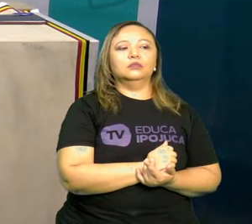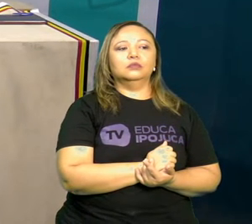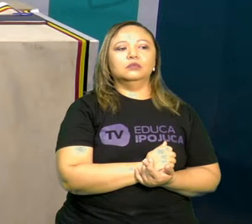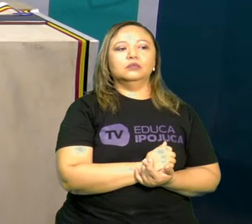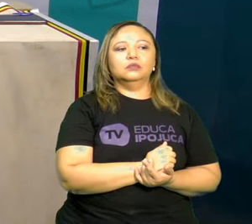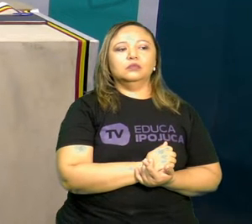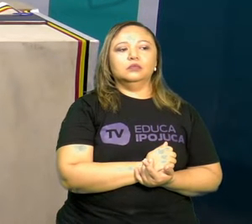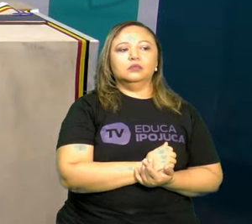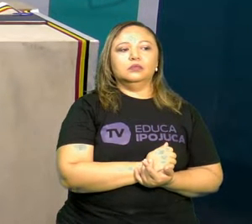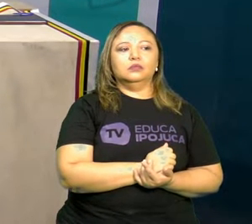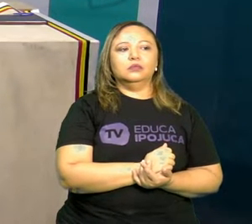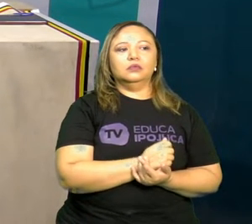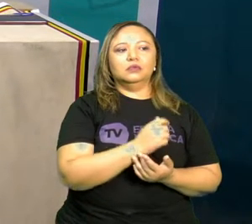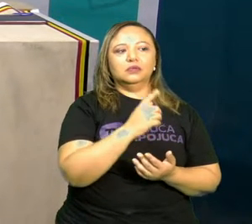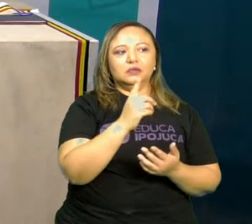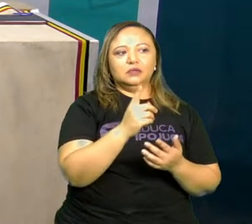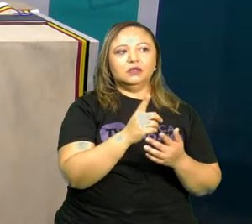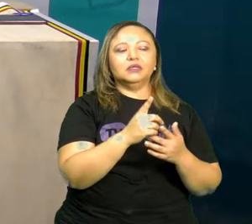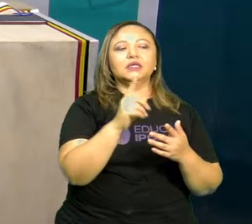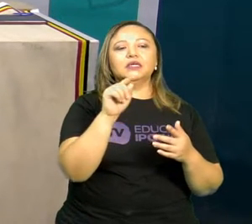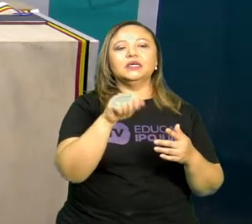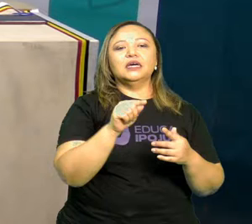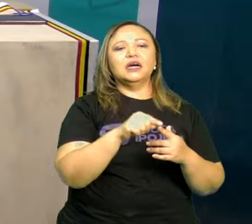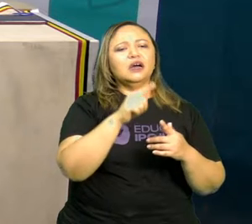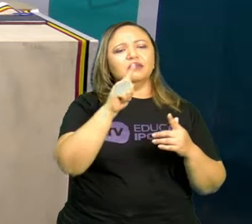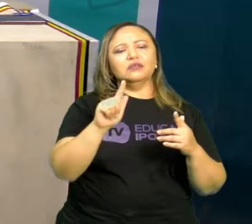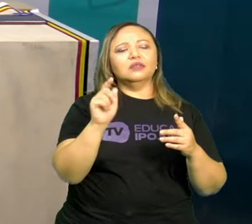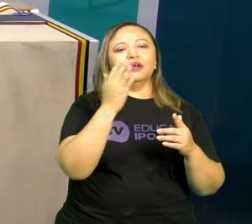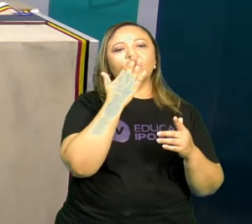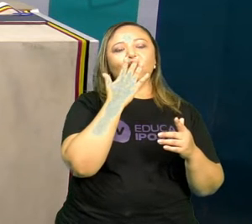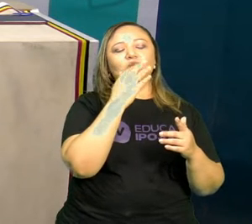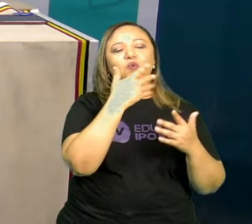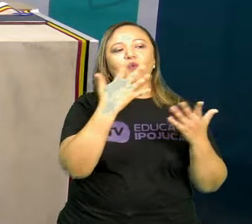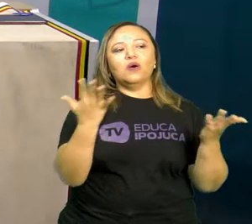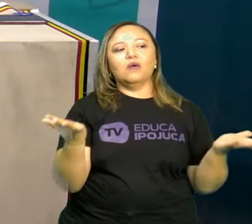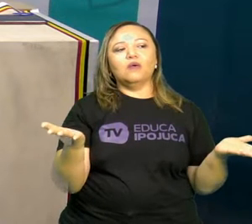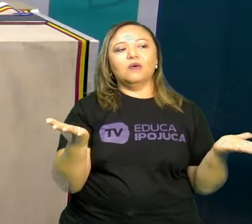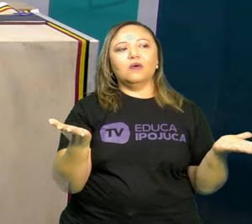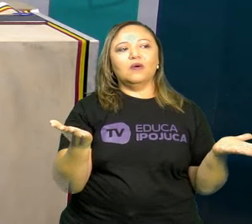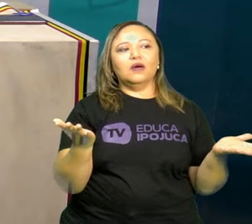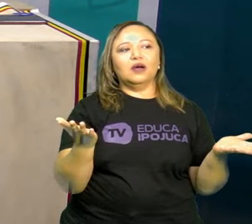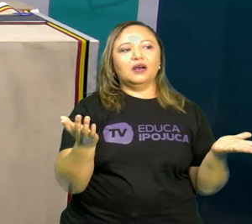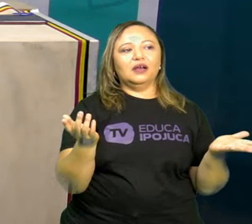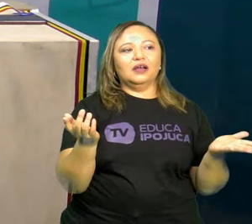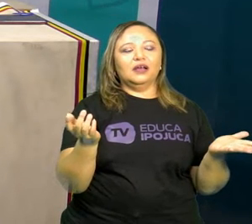Mais uma cozinha. E a outra cozinha que Tia Ilma vai colocar será o